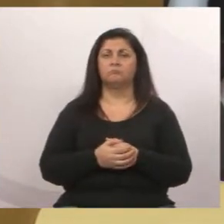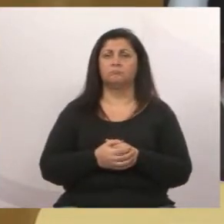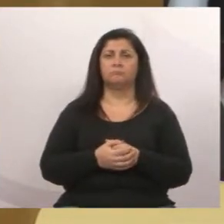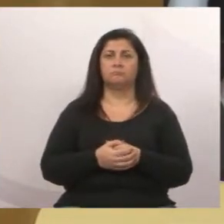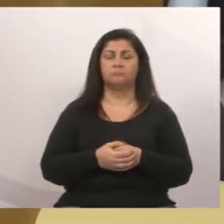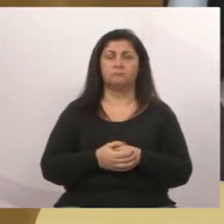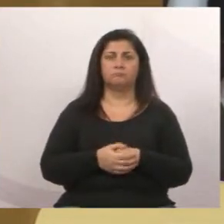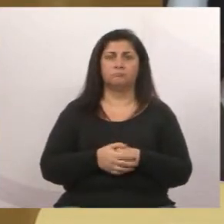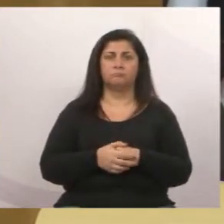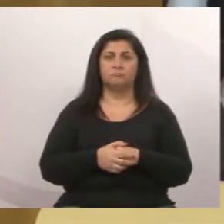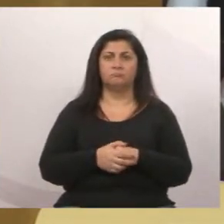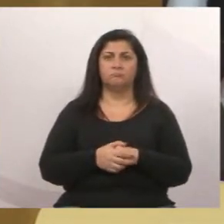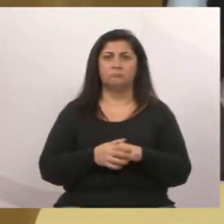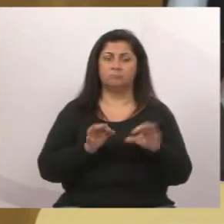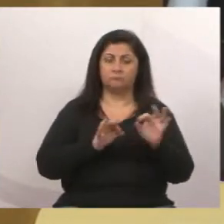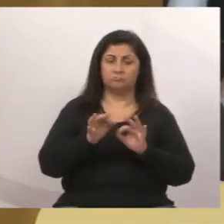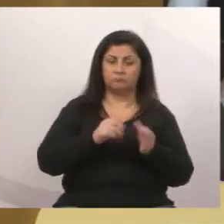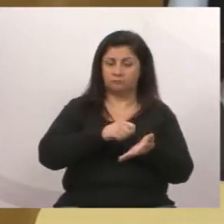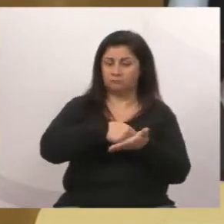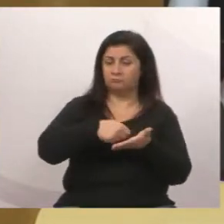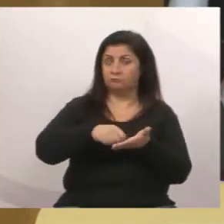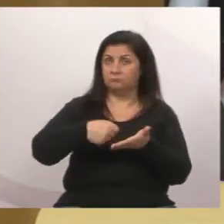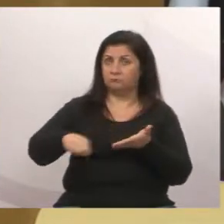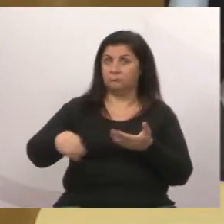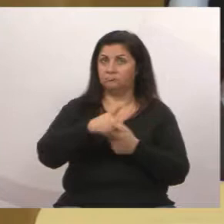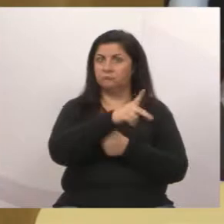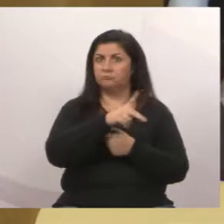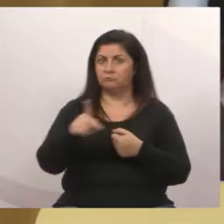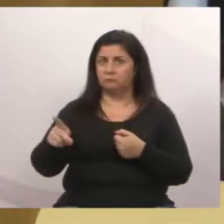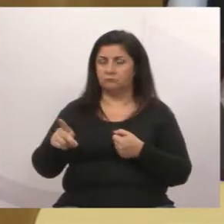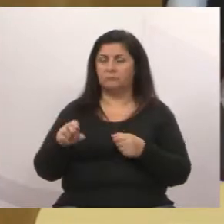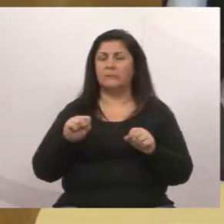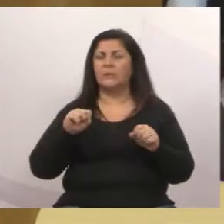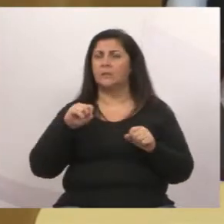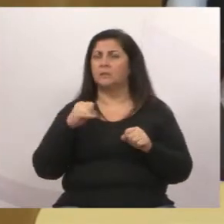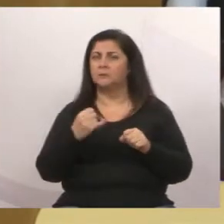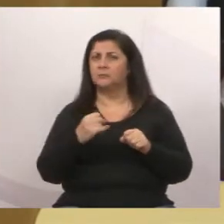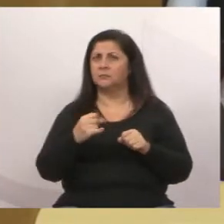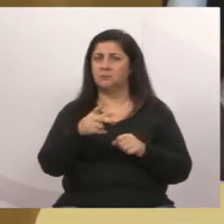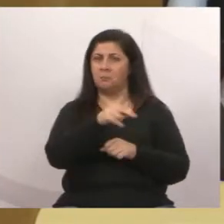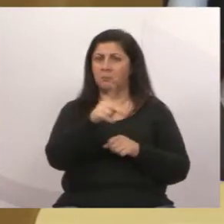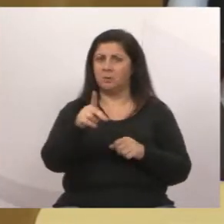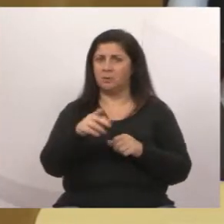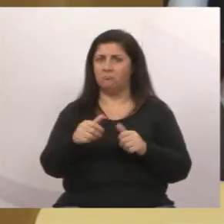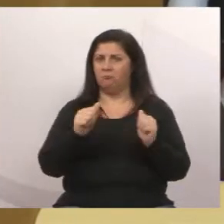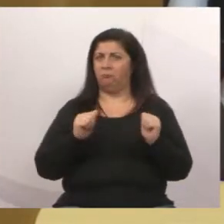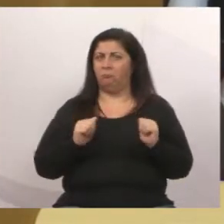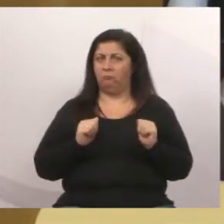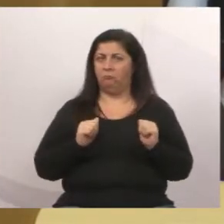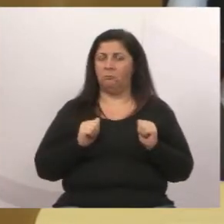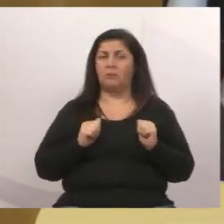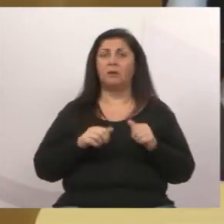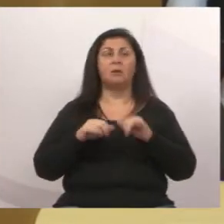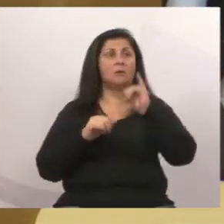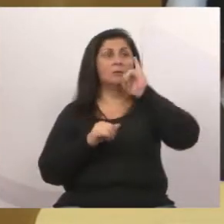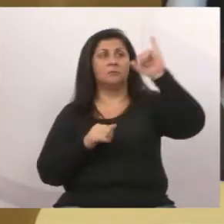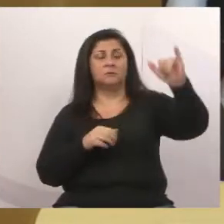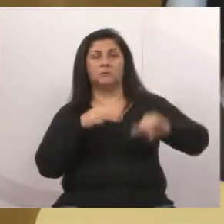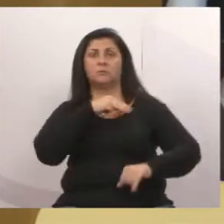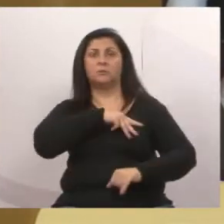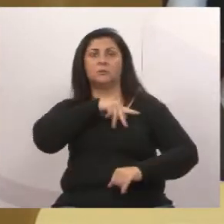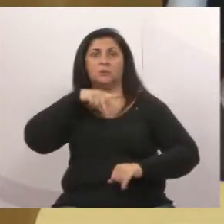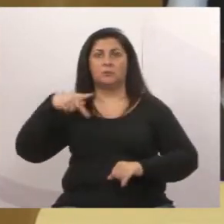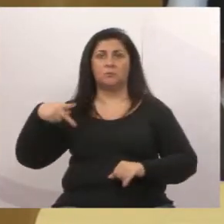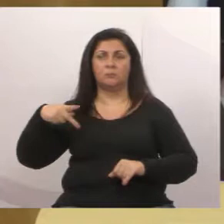quando necessário. Formalizar por escrito à Presidência e, na omissão desta, ao Ministério Público qualquer ilegalidade de que